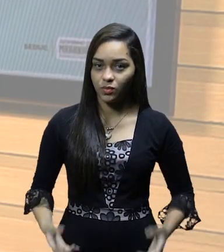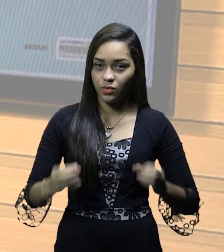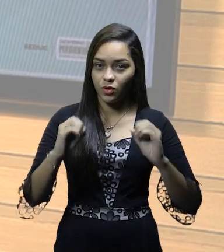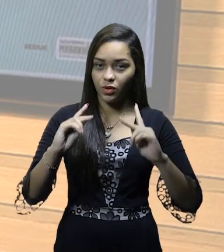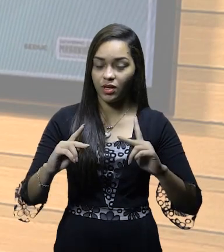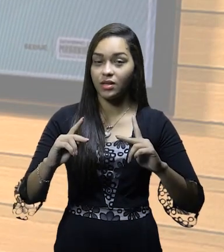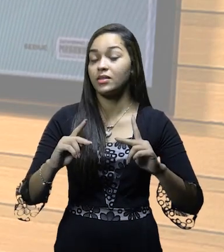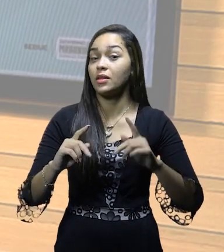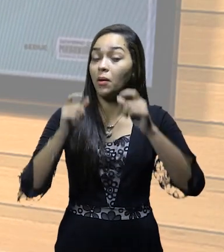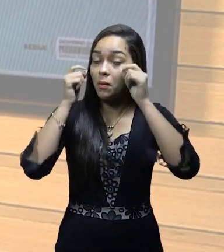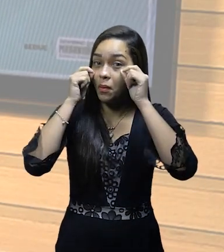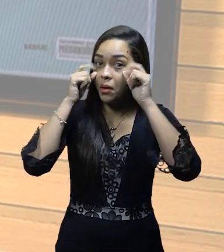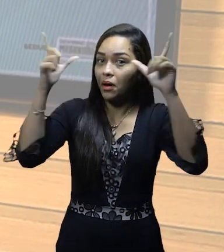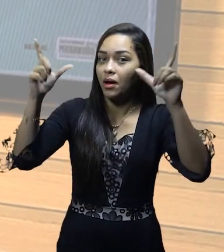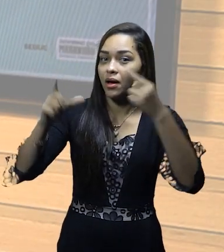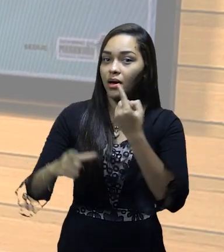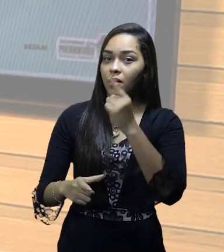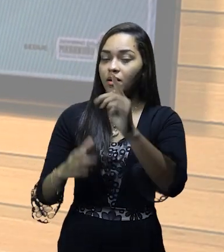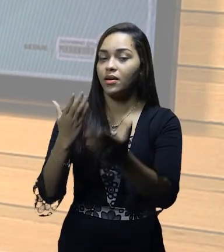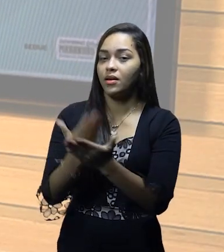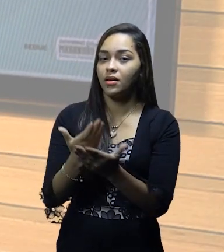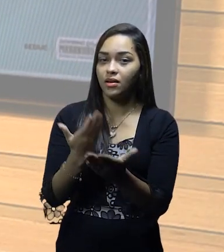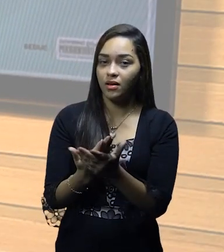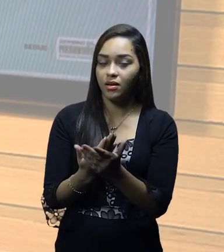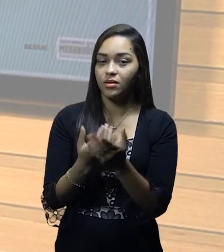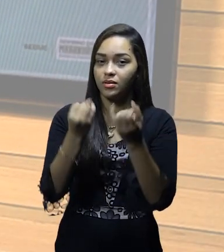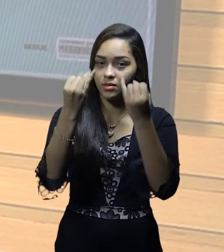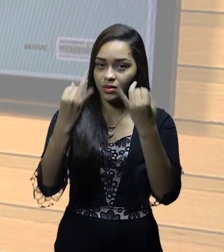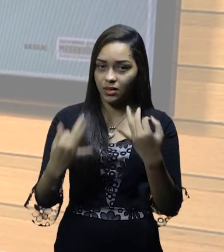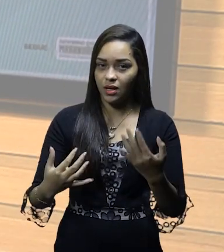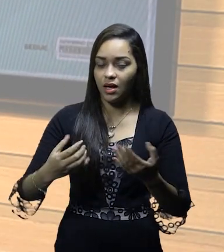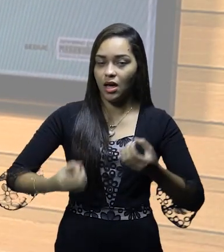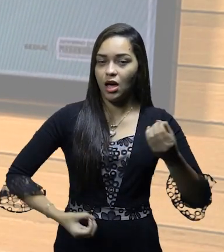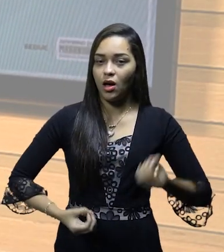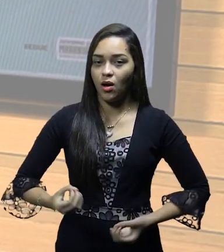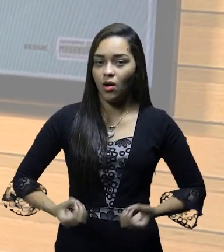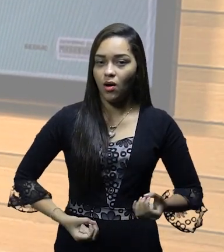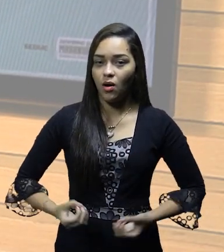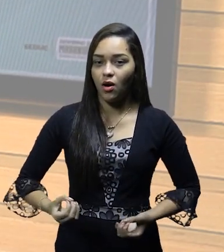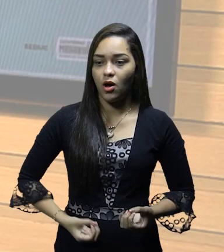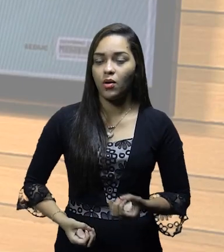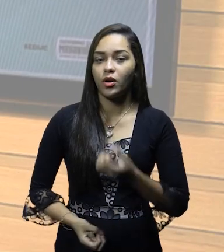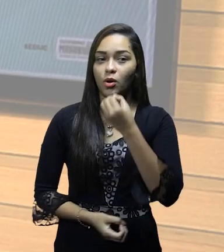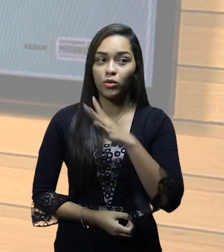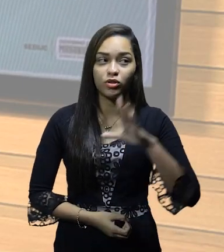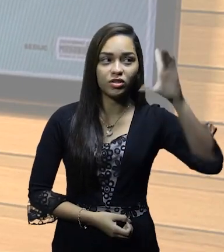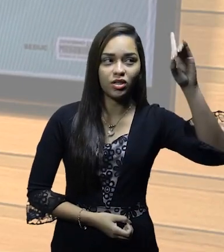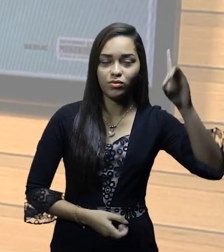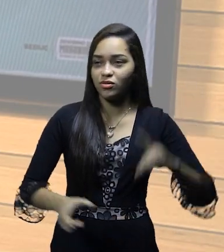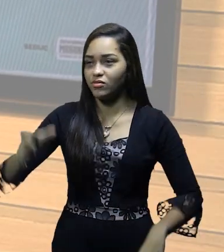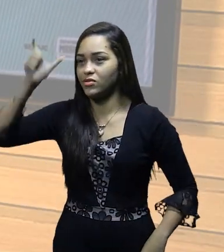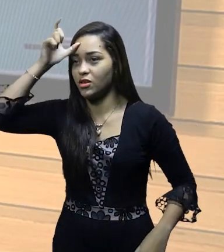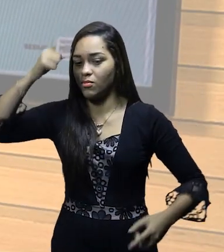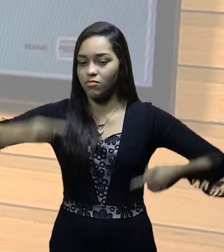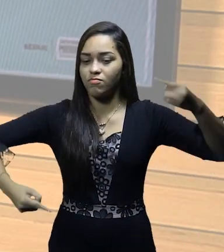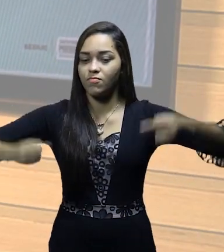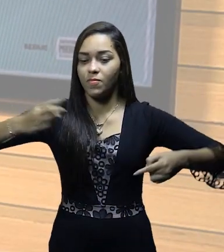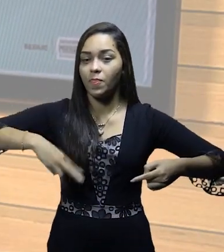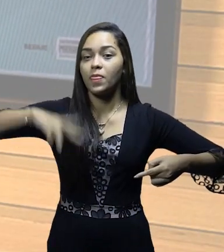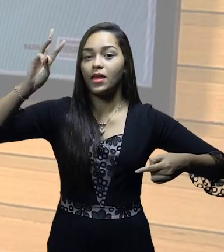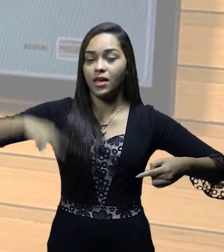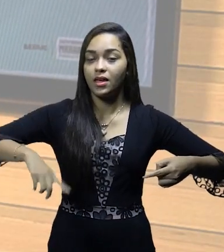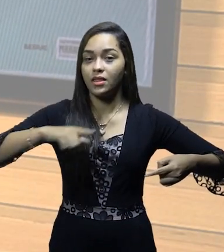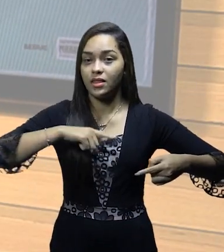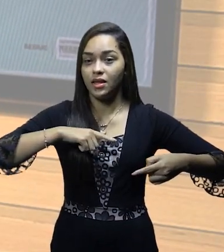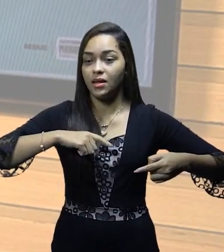que é a contribuição que a gente traz aqui para vocês nesta aula de humanismo. Então fica ligado, na próxima aula